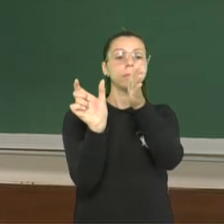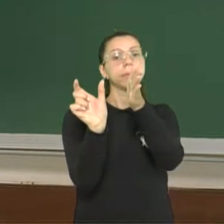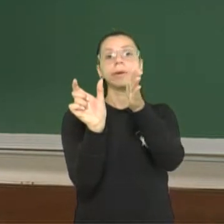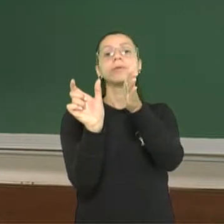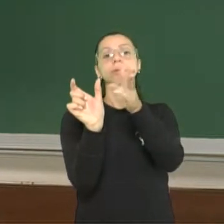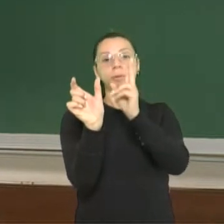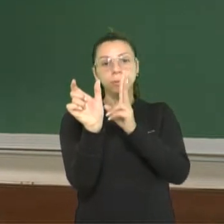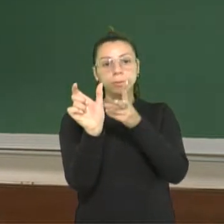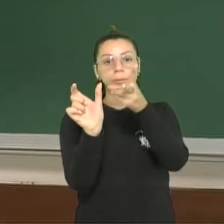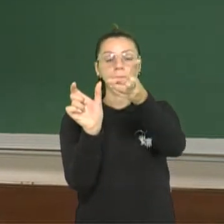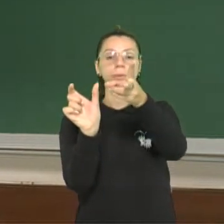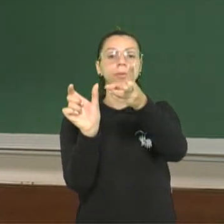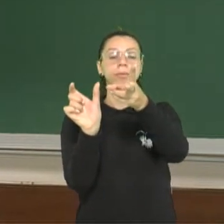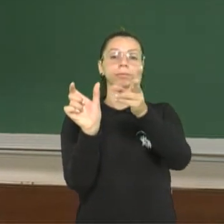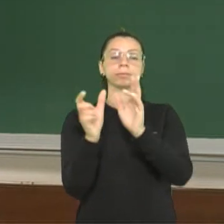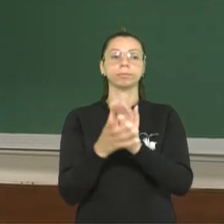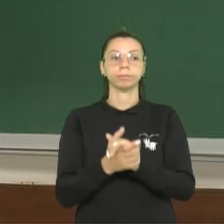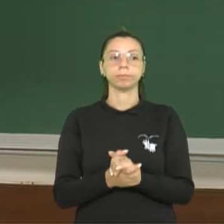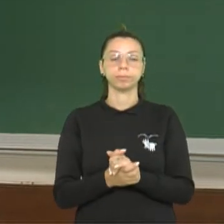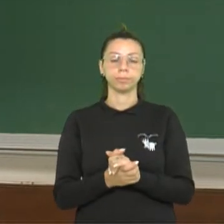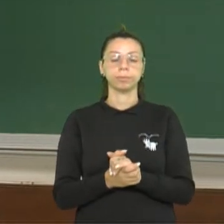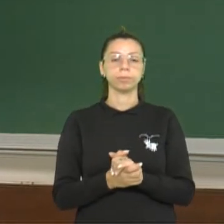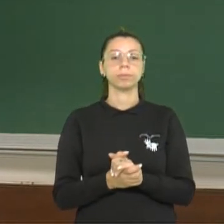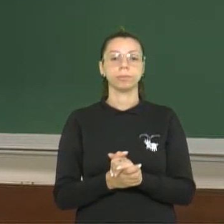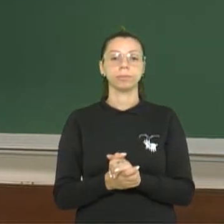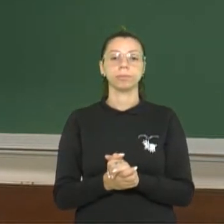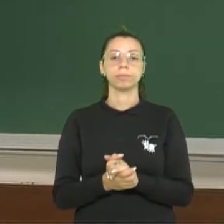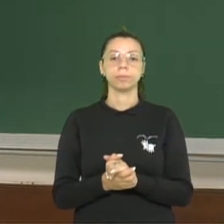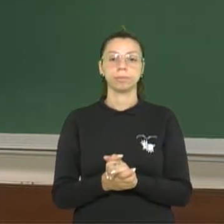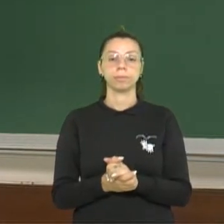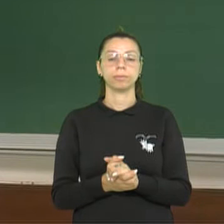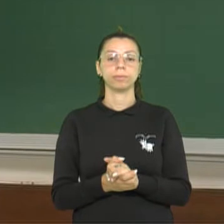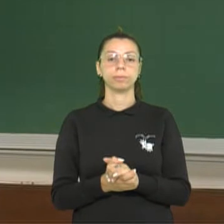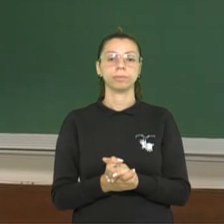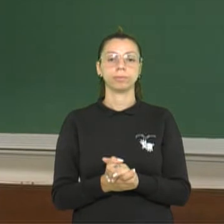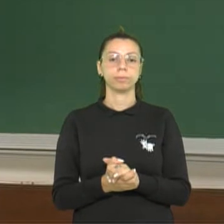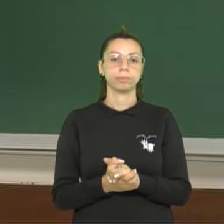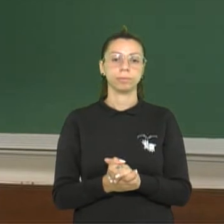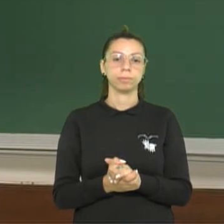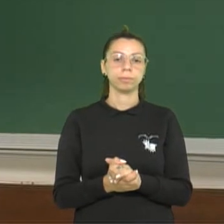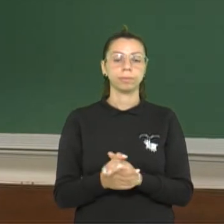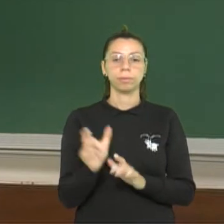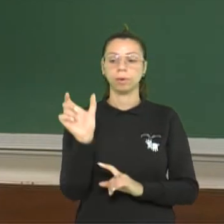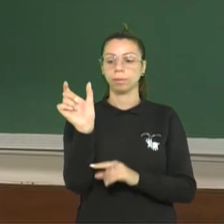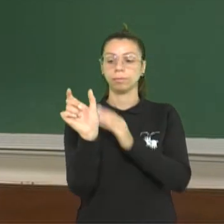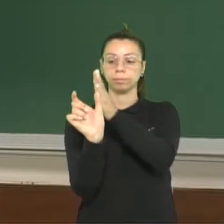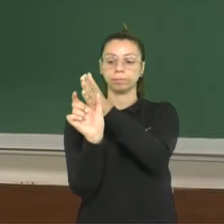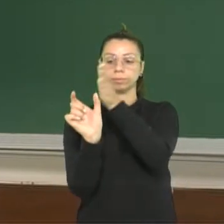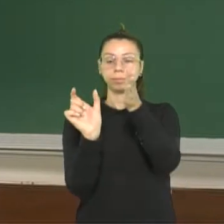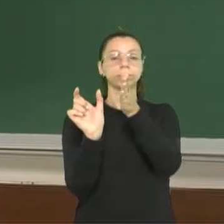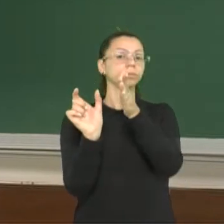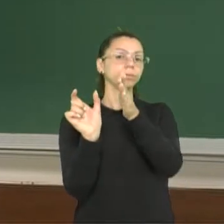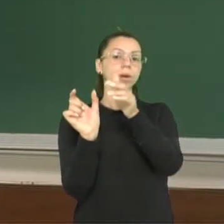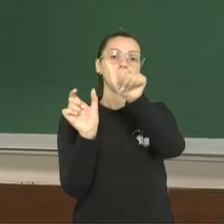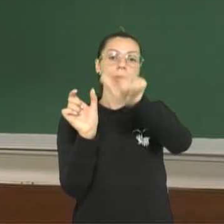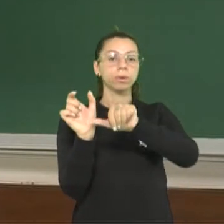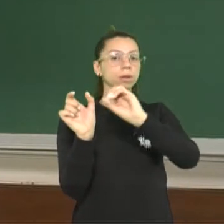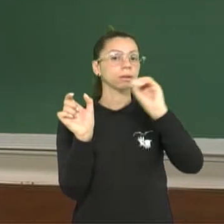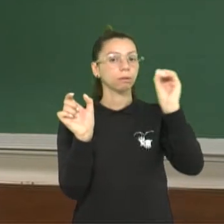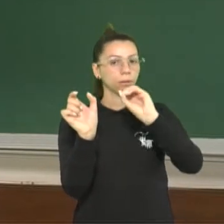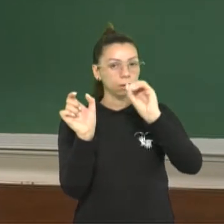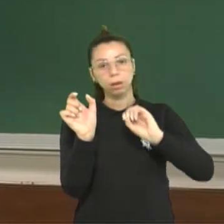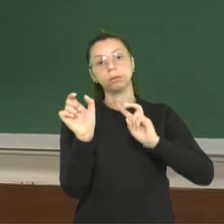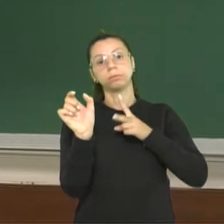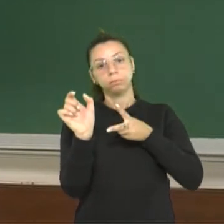que em todas as pessoas aqui ele está conjugado e a raiz não mudou, não sofreu nenhuma modificação.